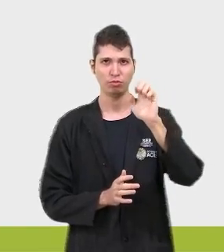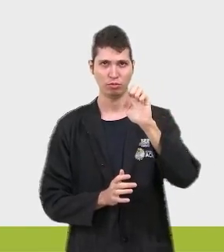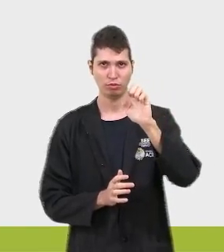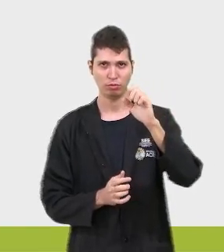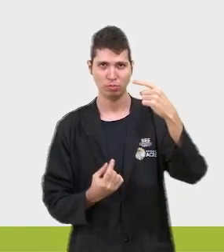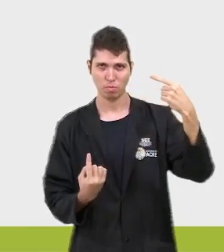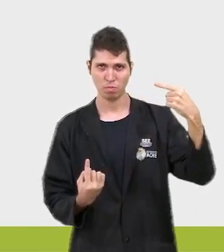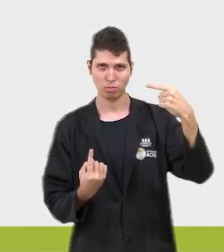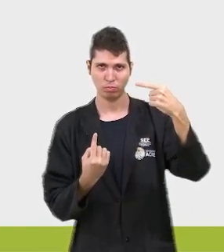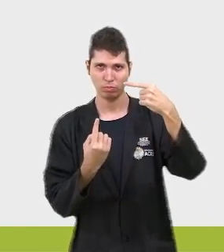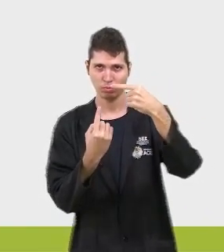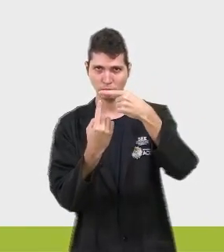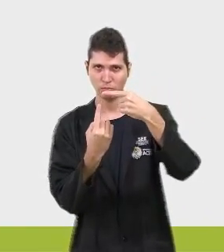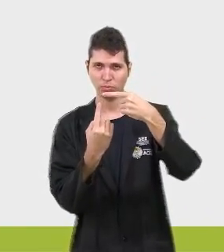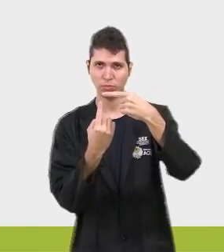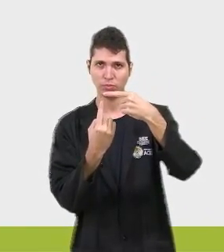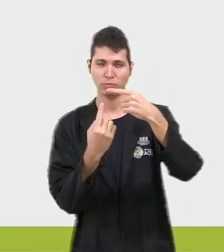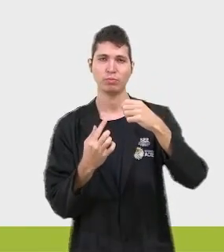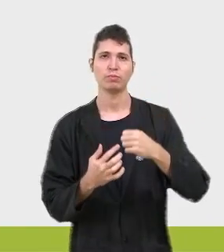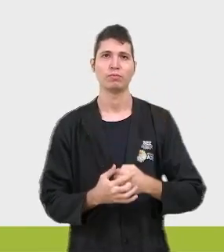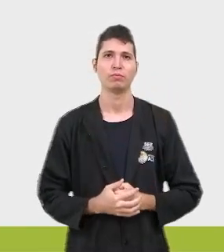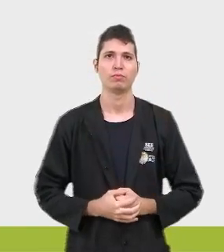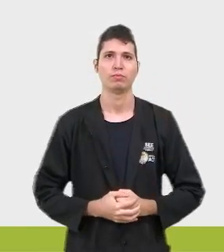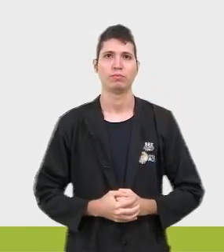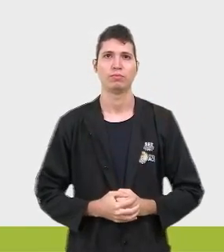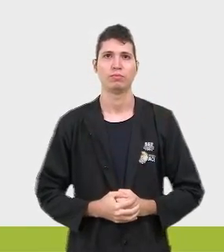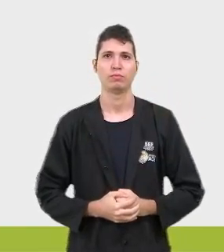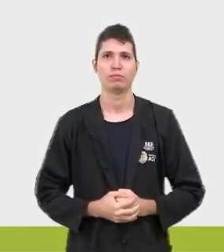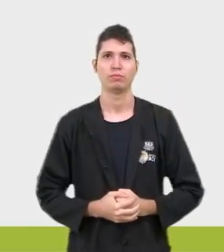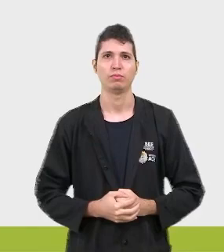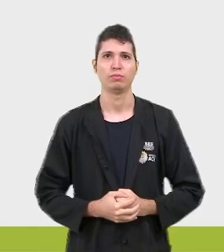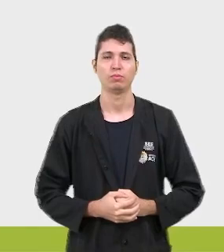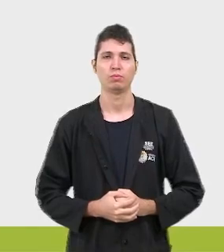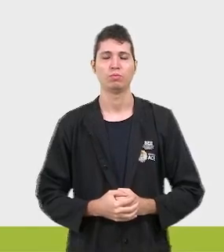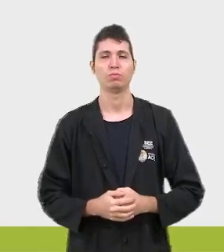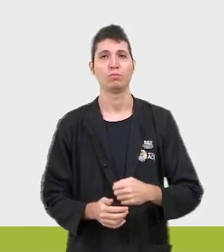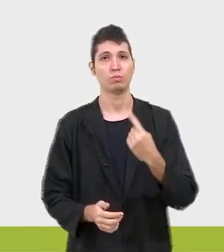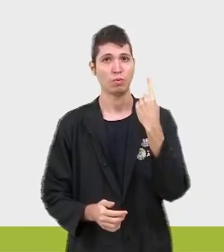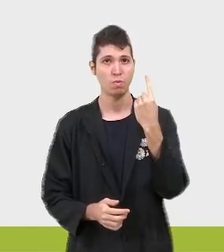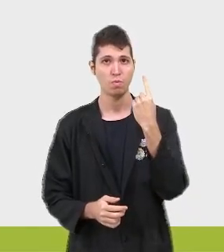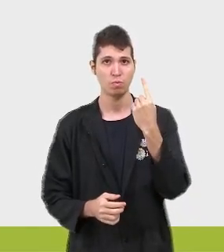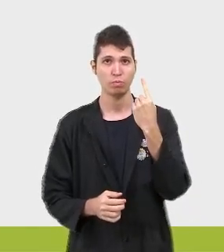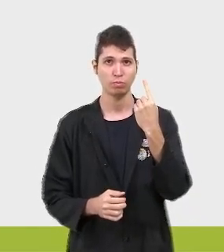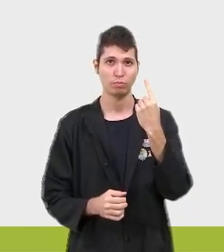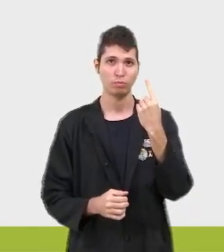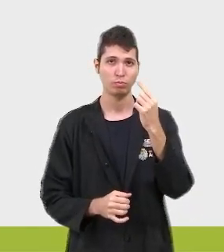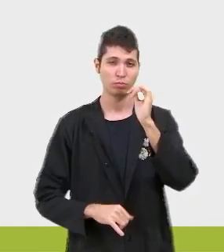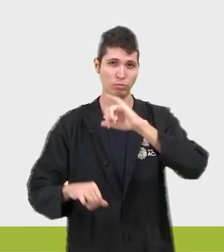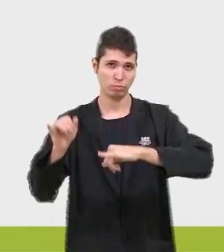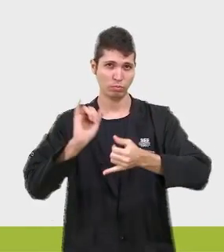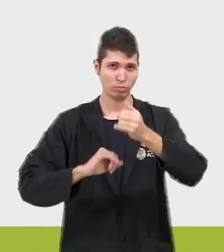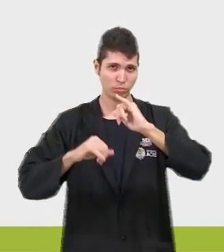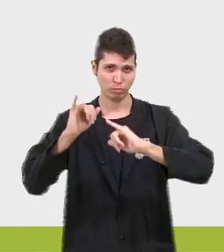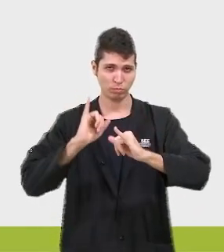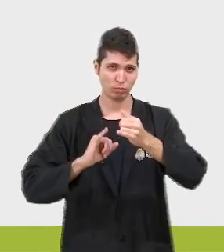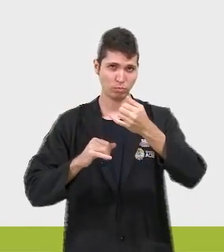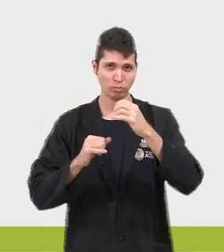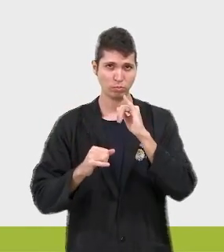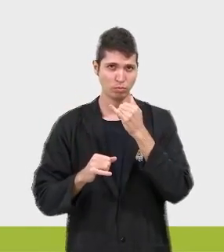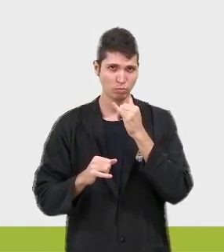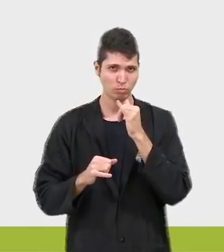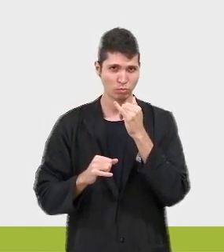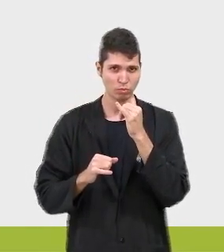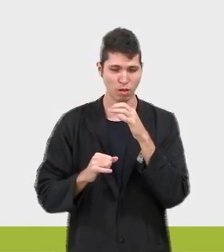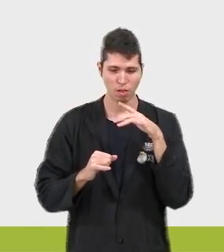ser chamada de eletroafinidade. Ou seja, um elemento, ele vai ter aí uma energia